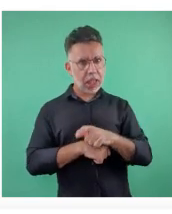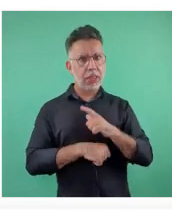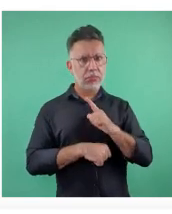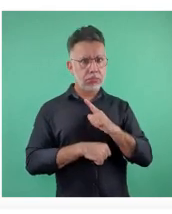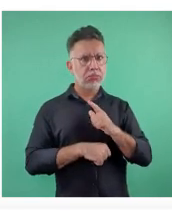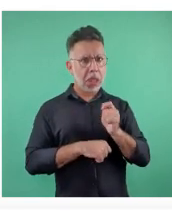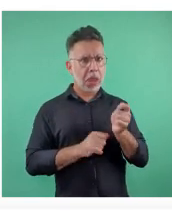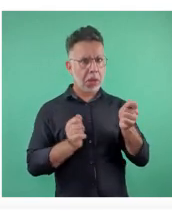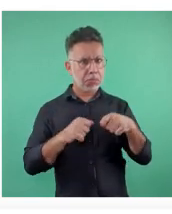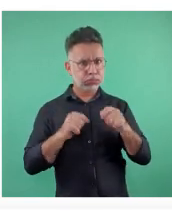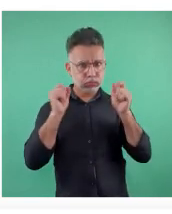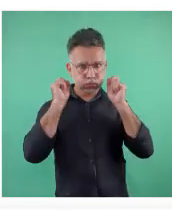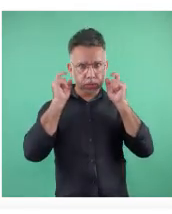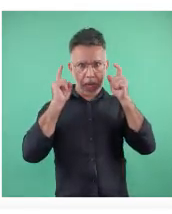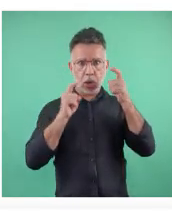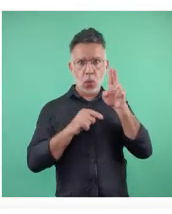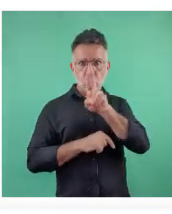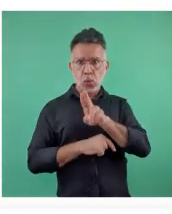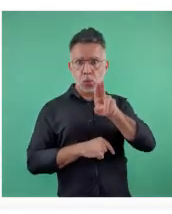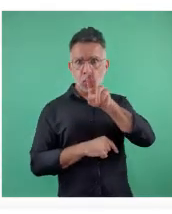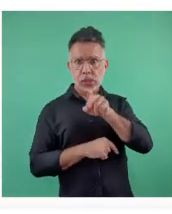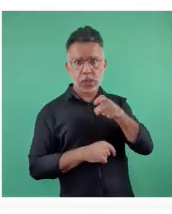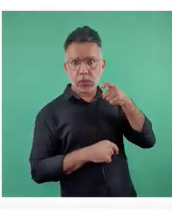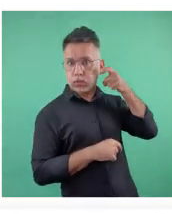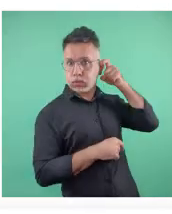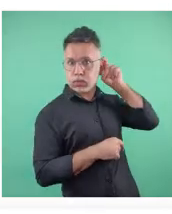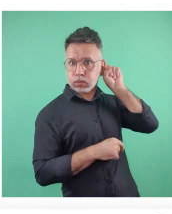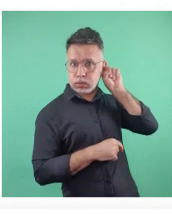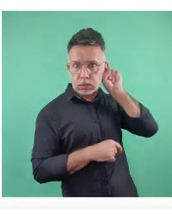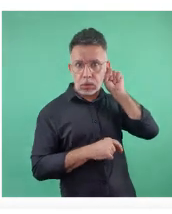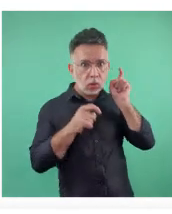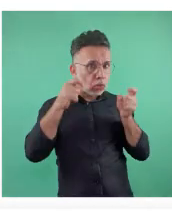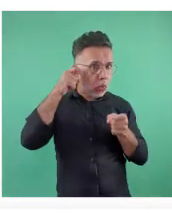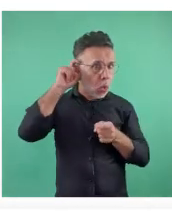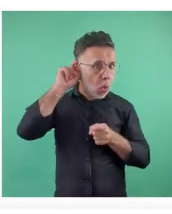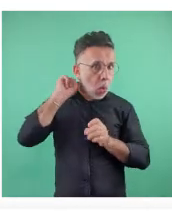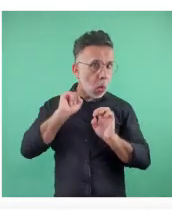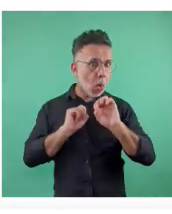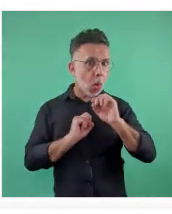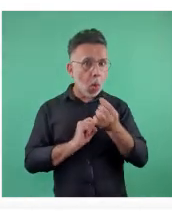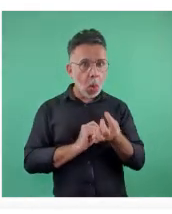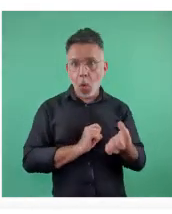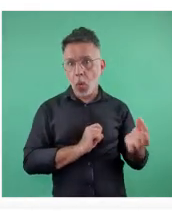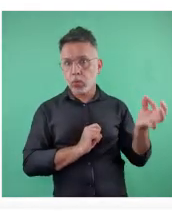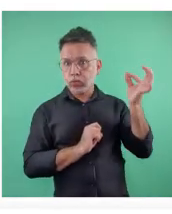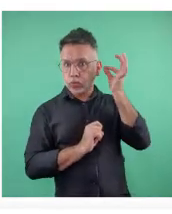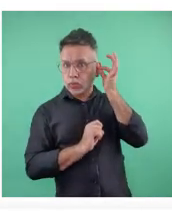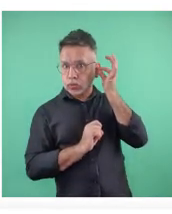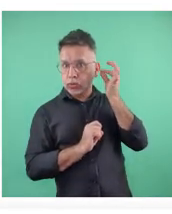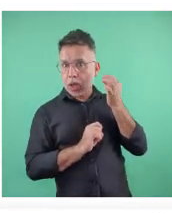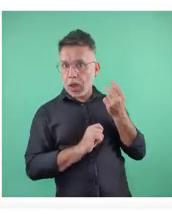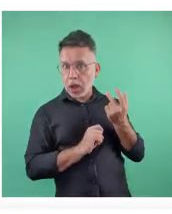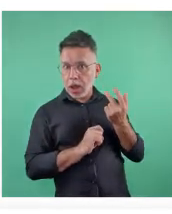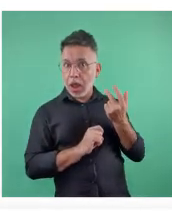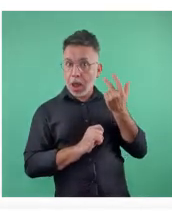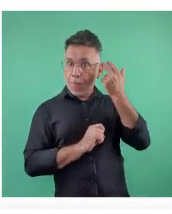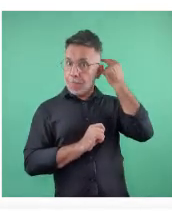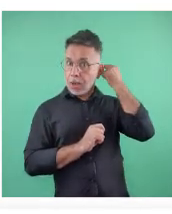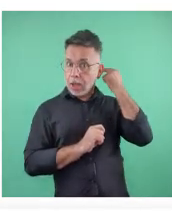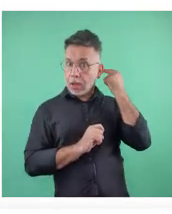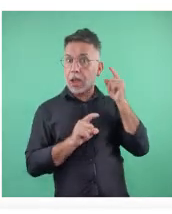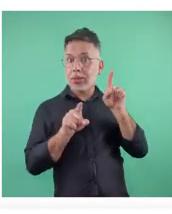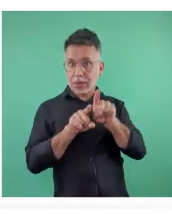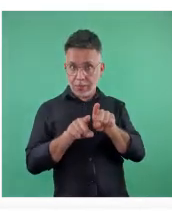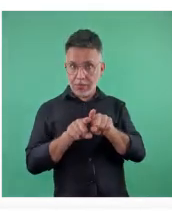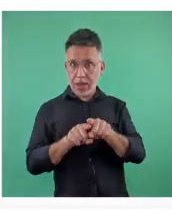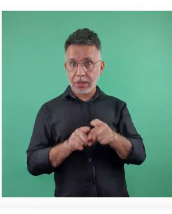gente tem as possibilidades de ter uma amplificação, uma prótese auditiva por via aérea ou por via